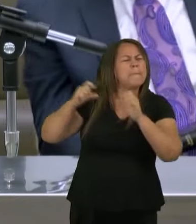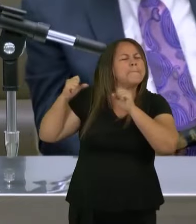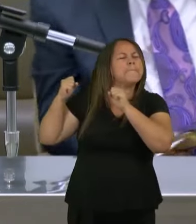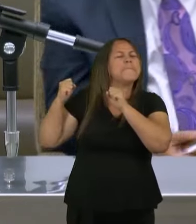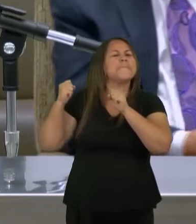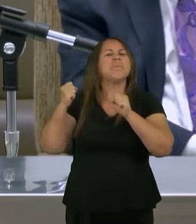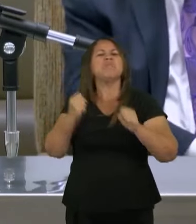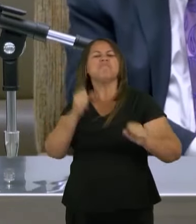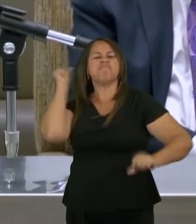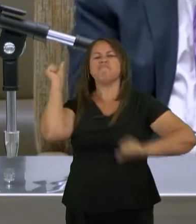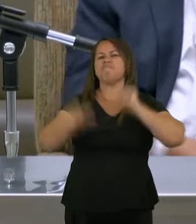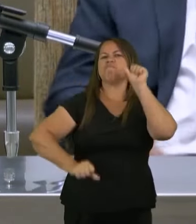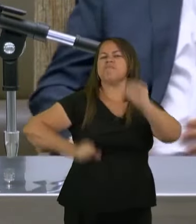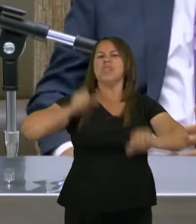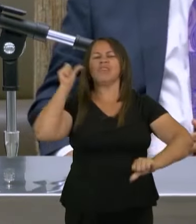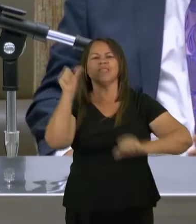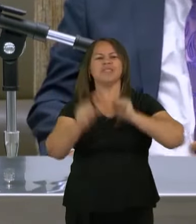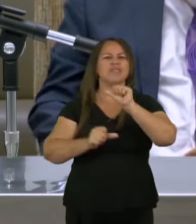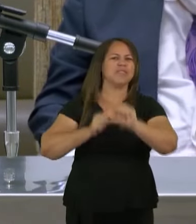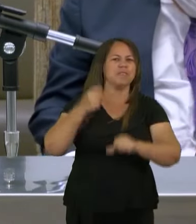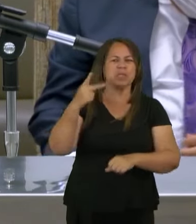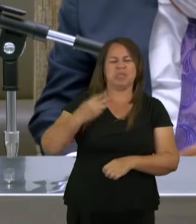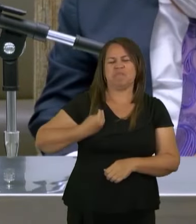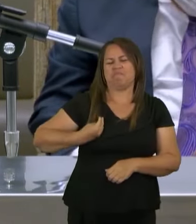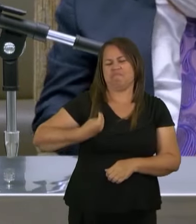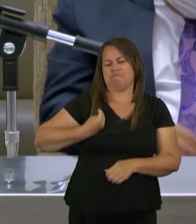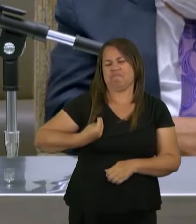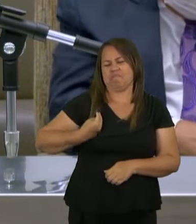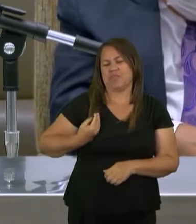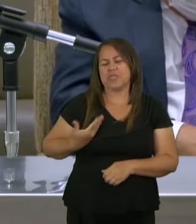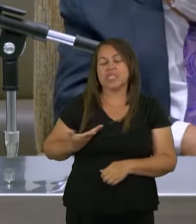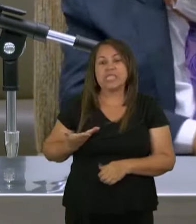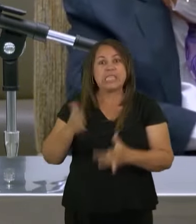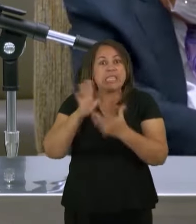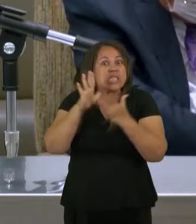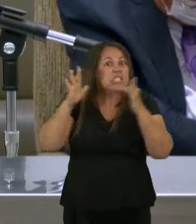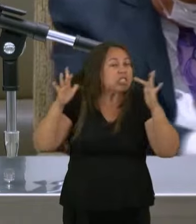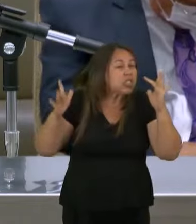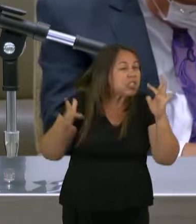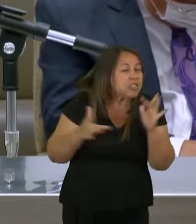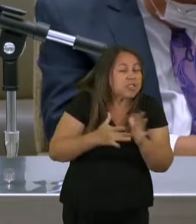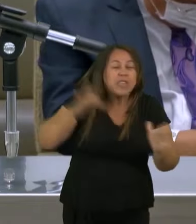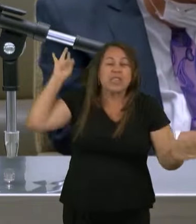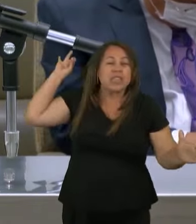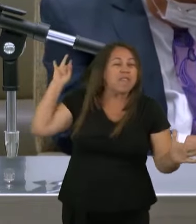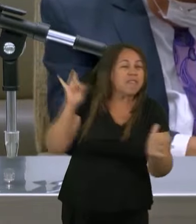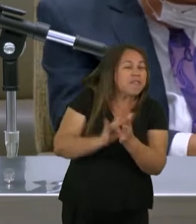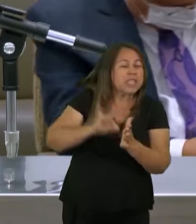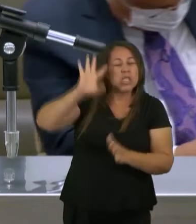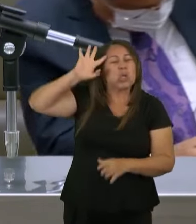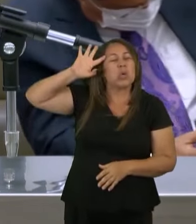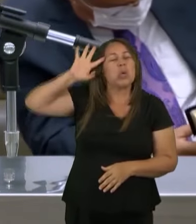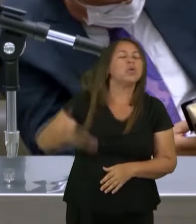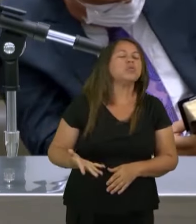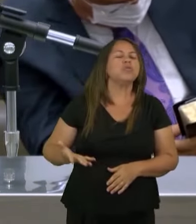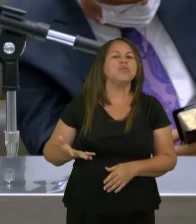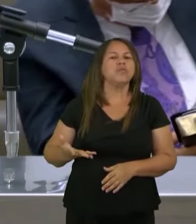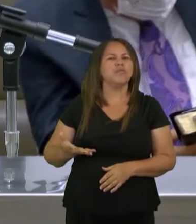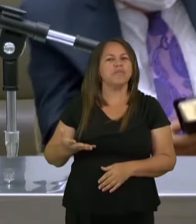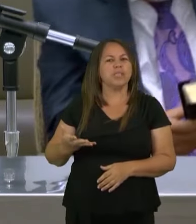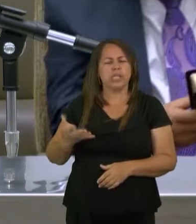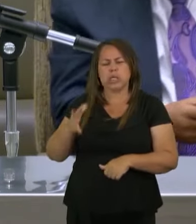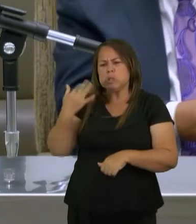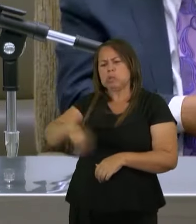poder de transformar a sua história, de que Jesus era a solução para as